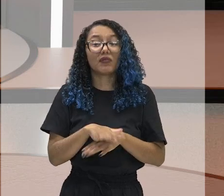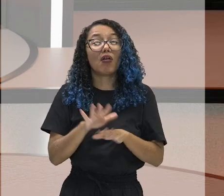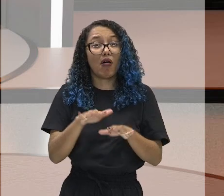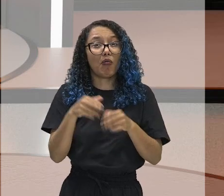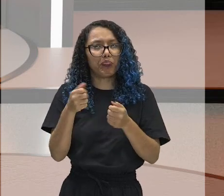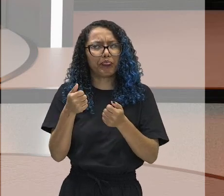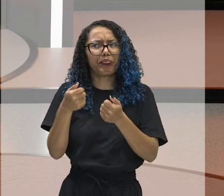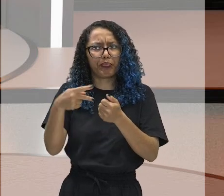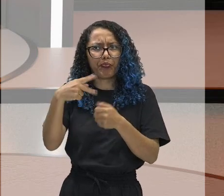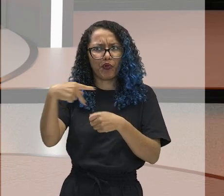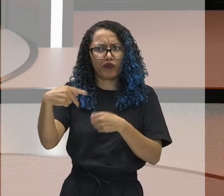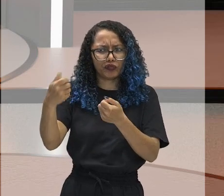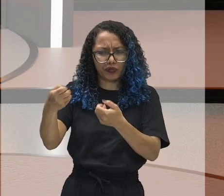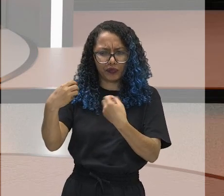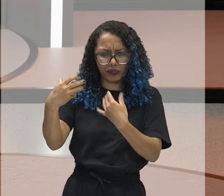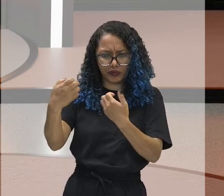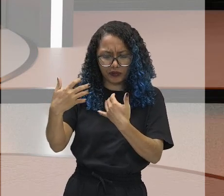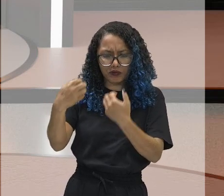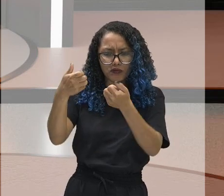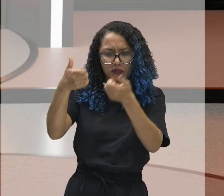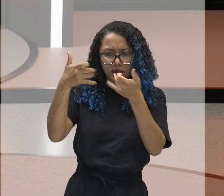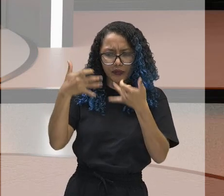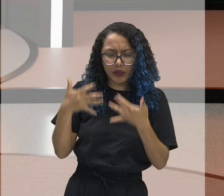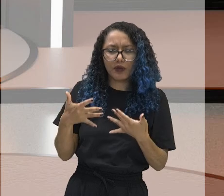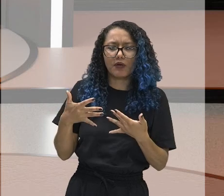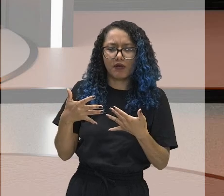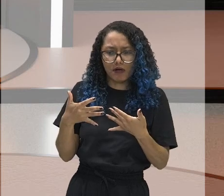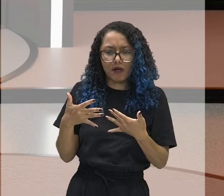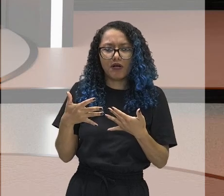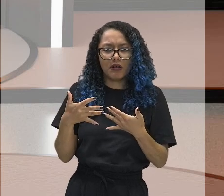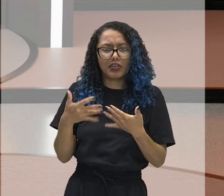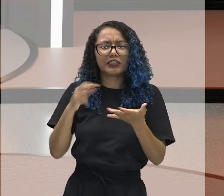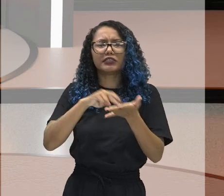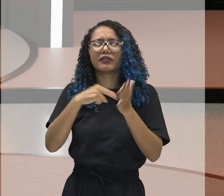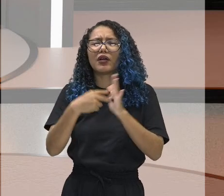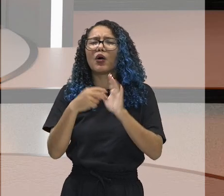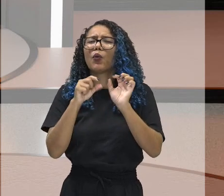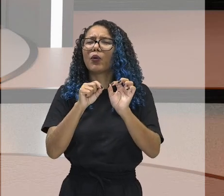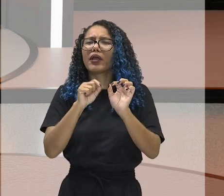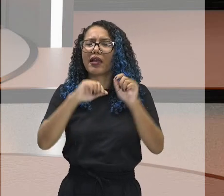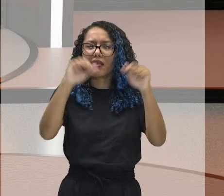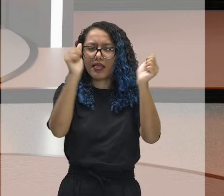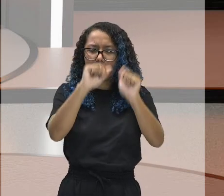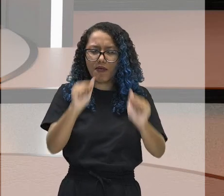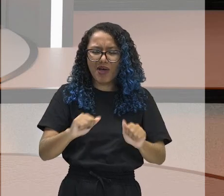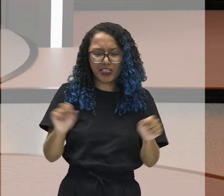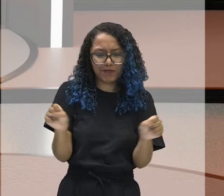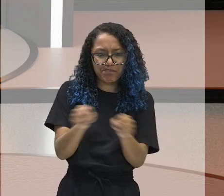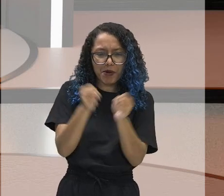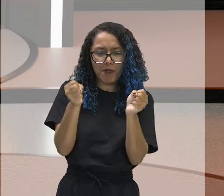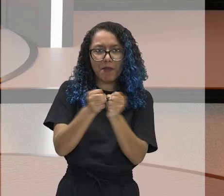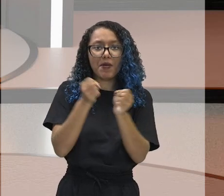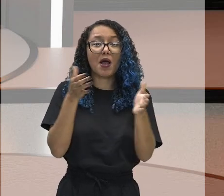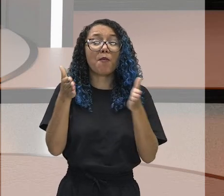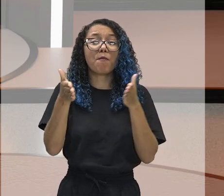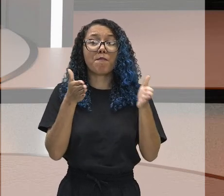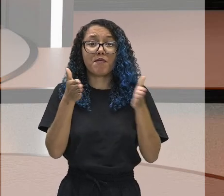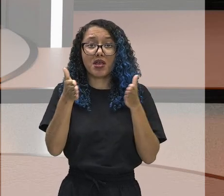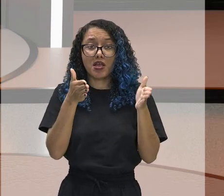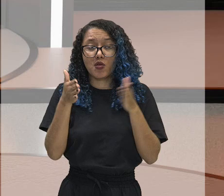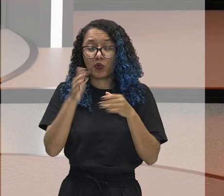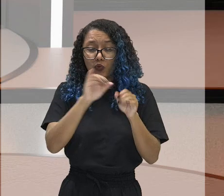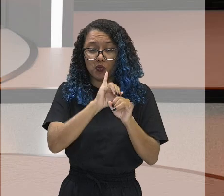professor ensinou para a gente que esse movimento consistia na quebra de imagens. Ocorreu lá no Império Romano